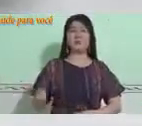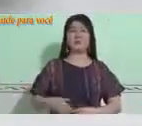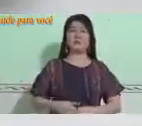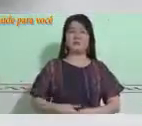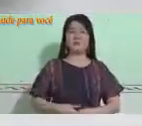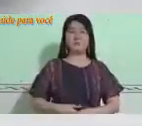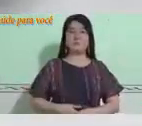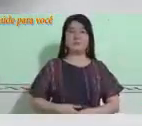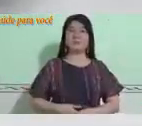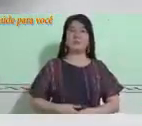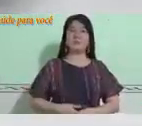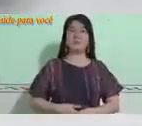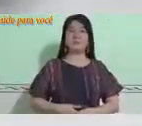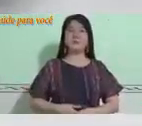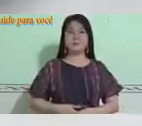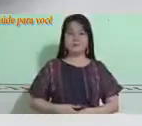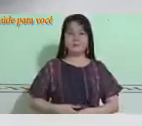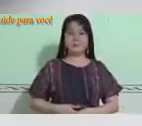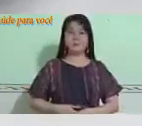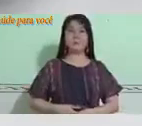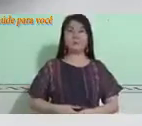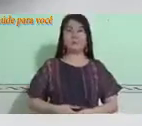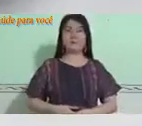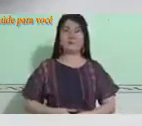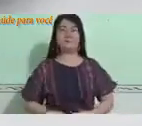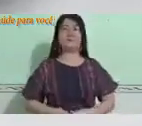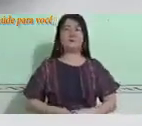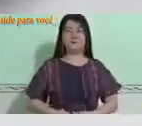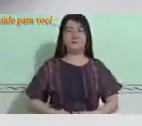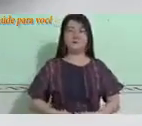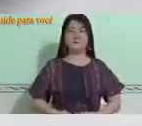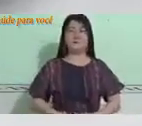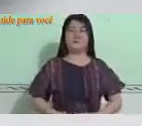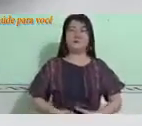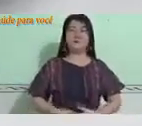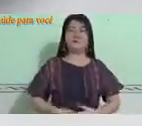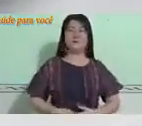no organismo, sendo considerado um processo natural do organismo.